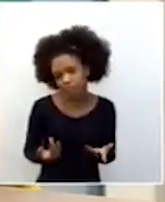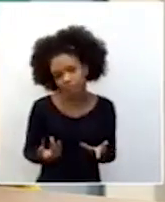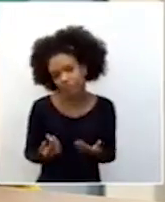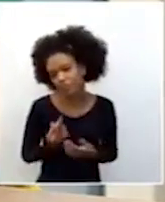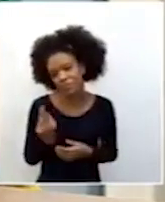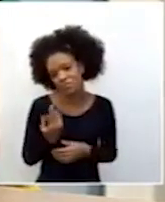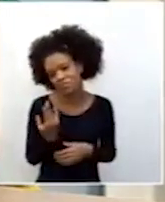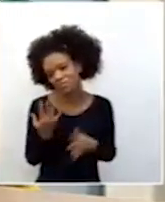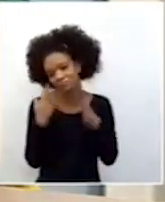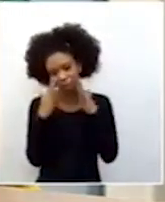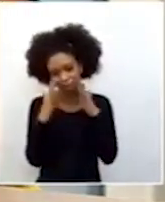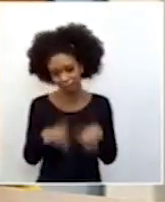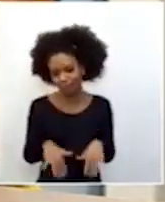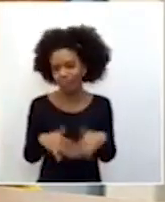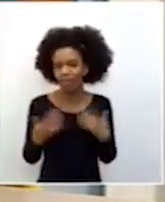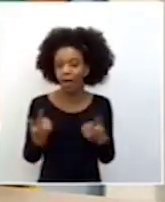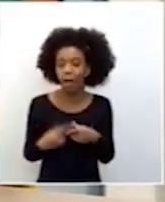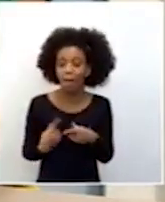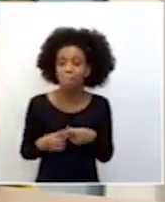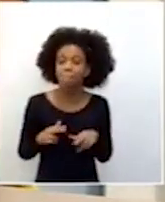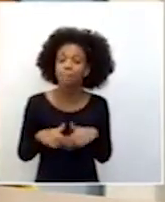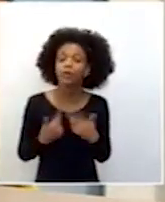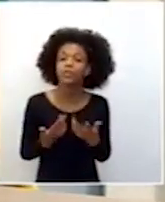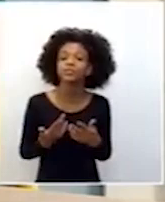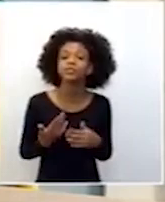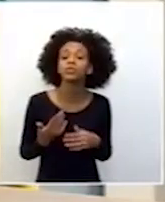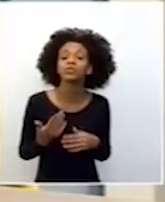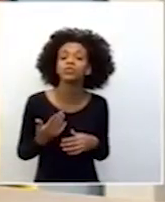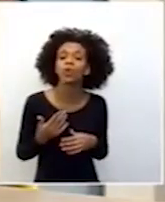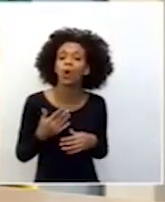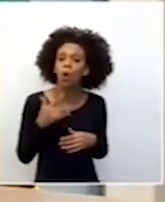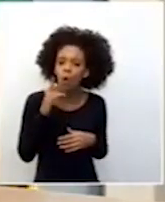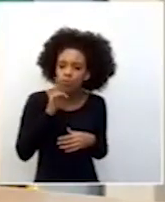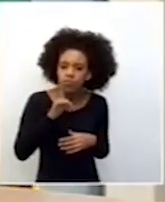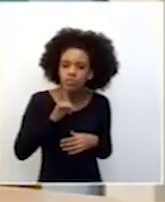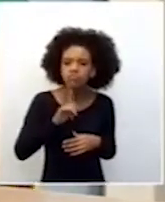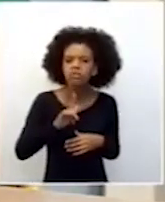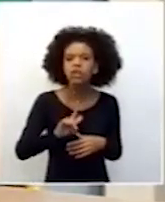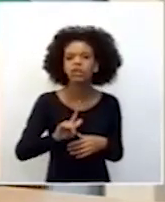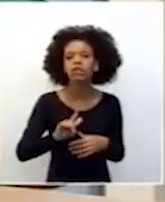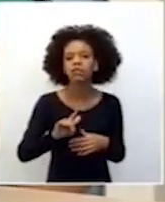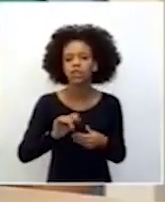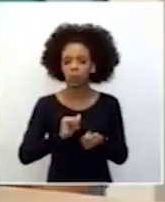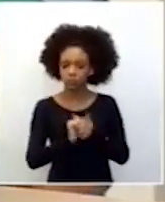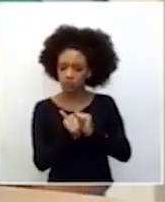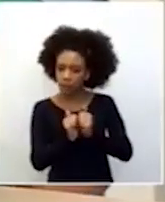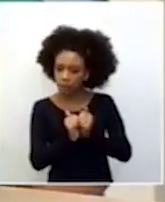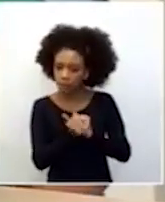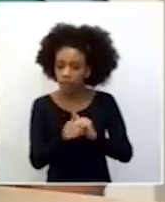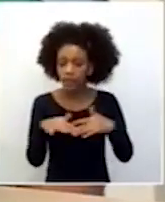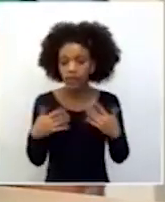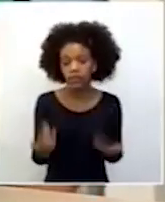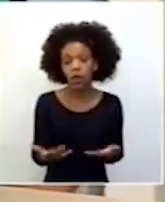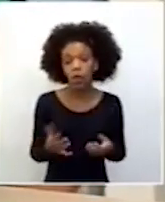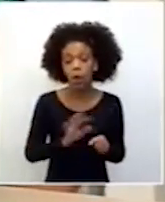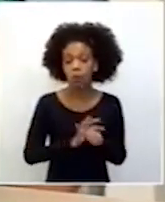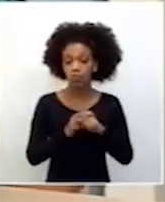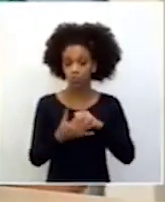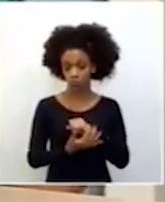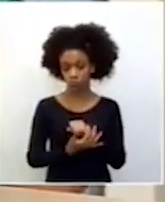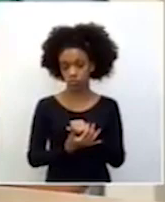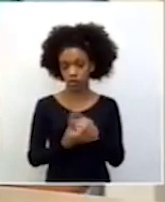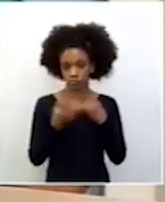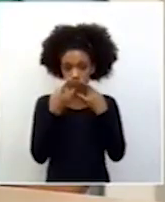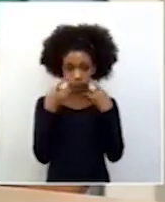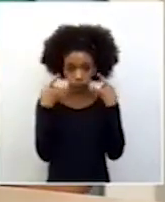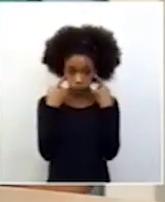no momento que a gente está vivendo. Por isso conseguiram interpretar essa charge. E aí, gente, olha só, o coronavírus está com uma